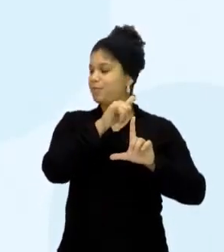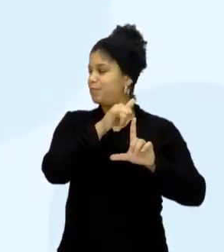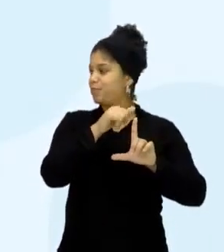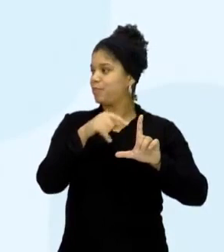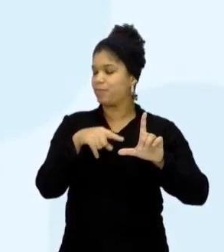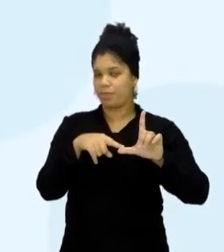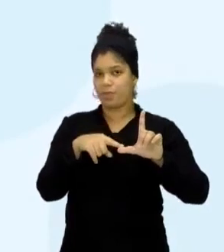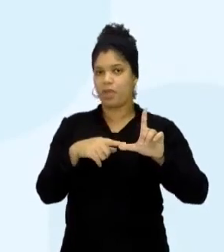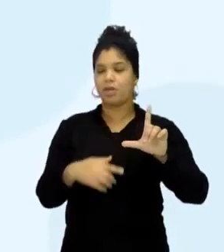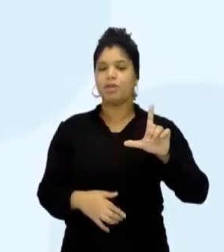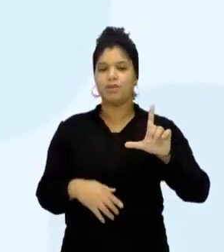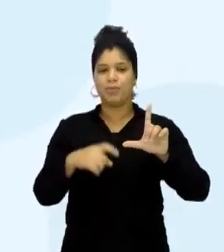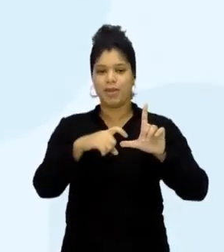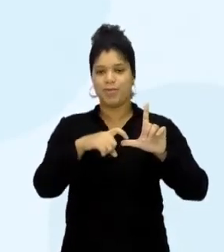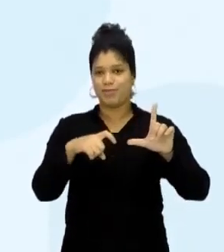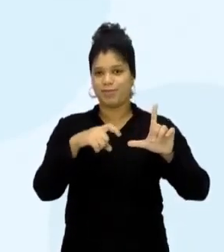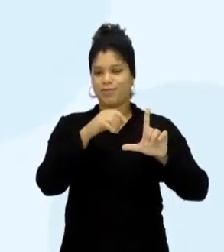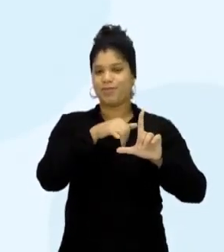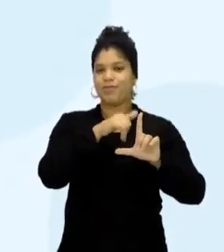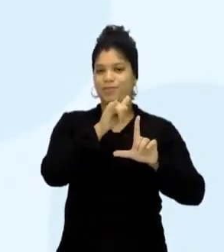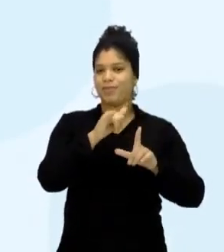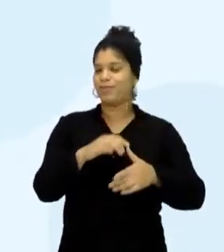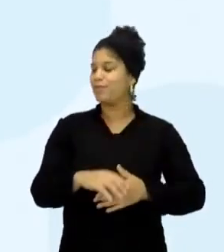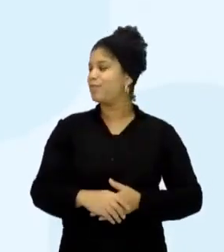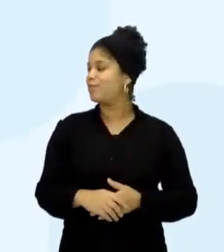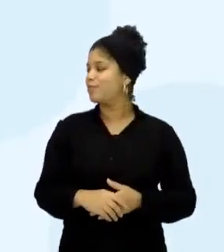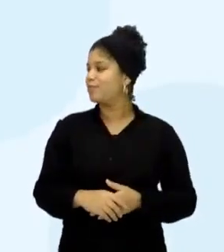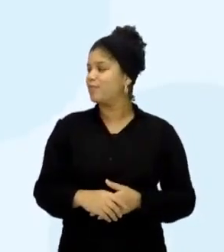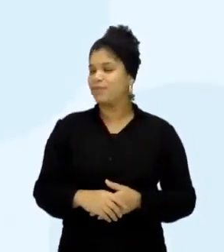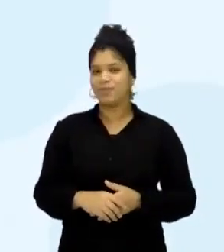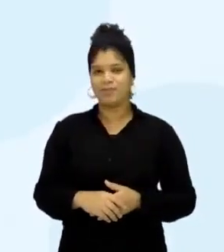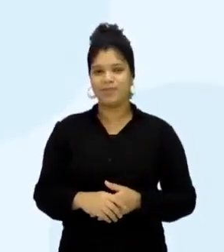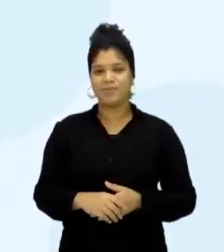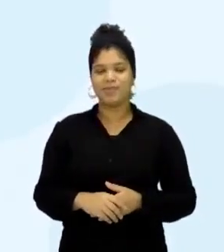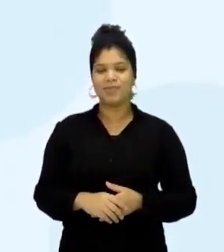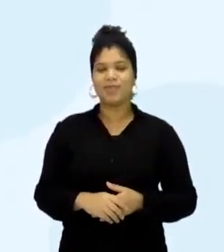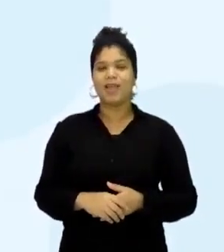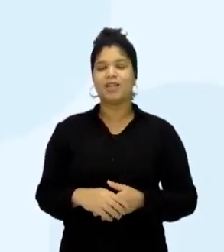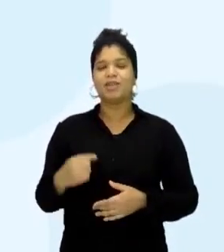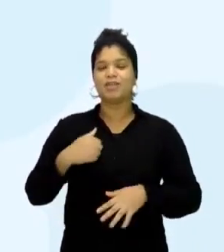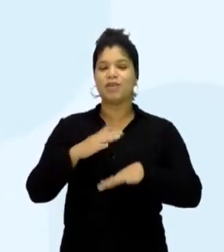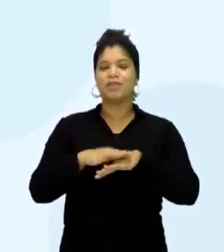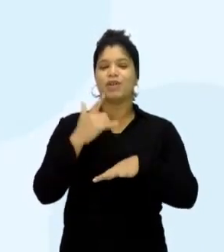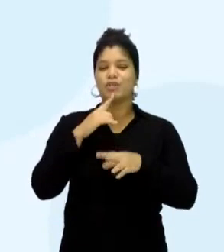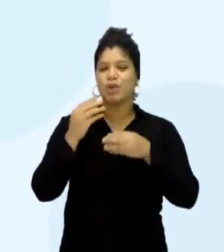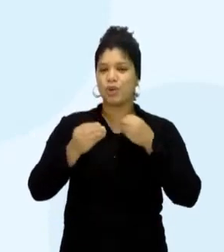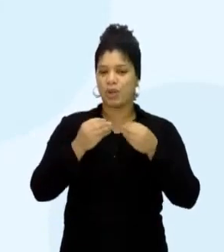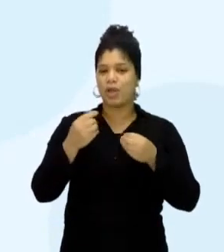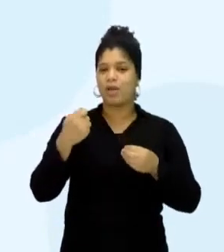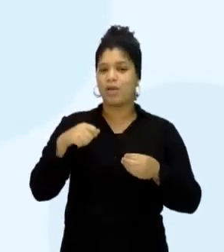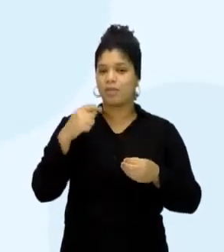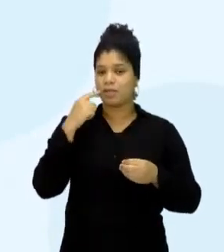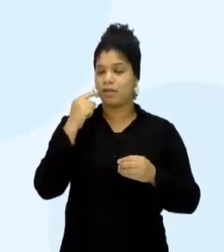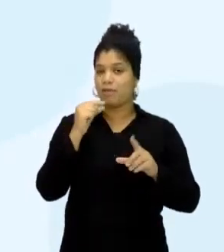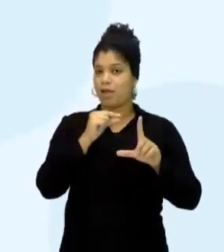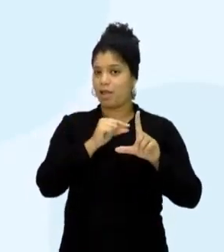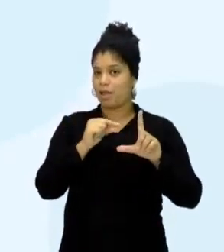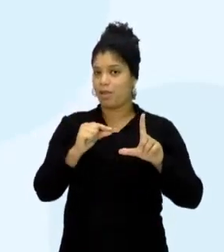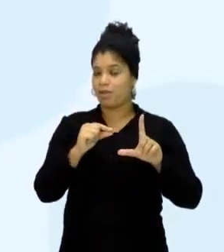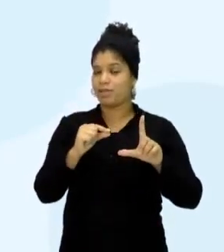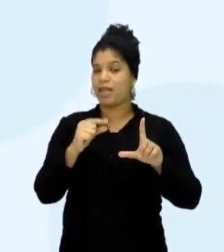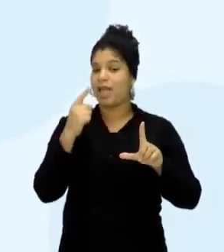no x, o segundo ponto, x2 e y2. Tudo bem? Como a gente faz mesmo? Primeiro, a gente vai vir aqui e vai fazer